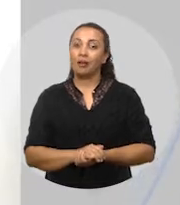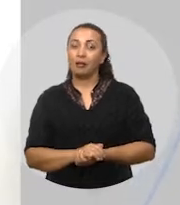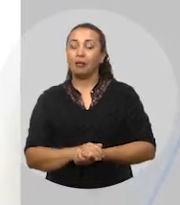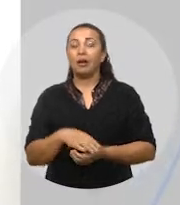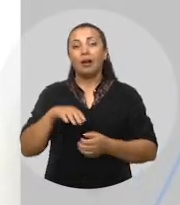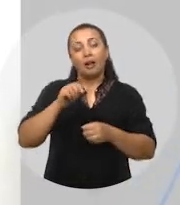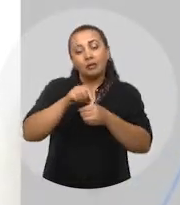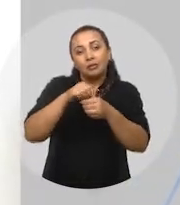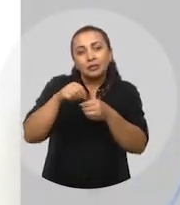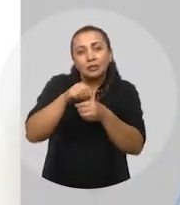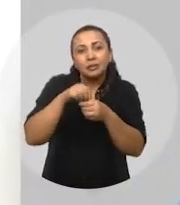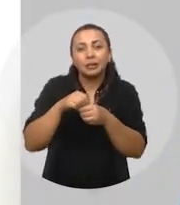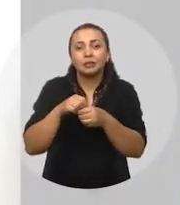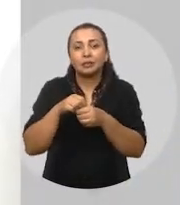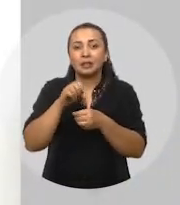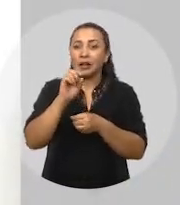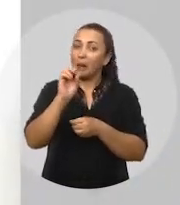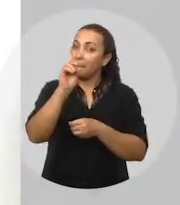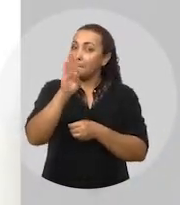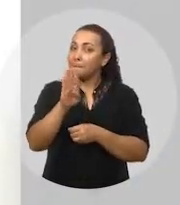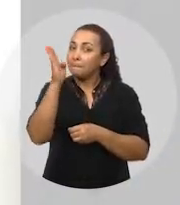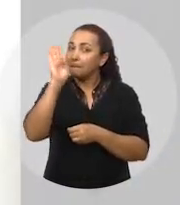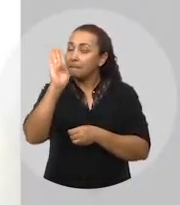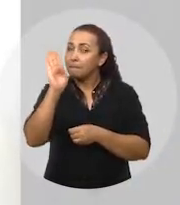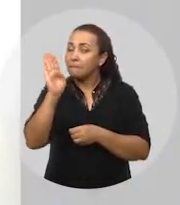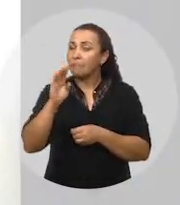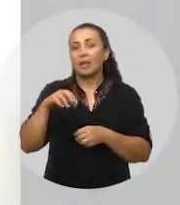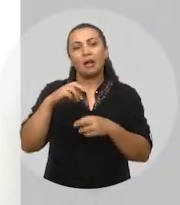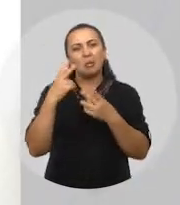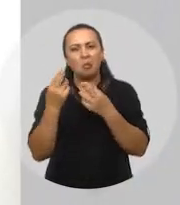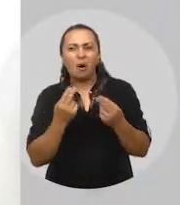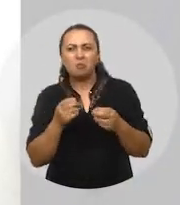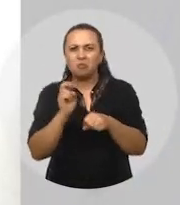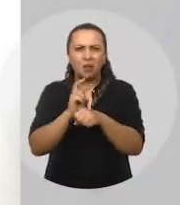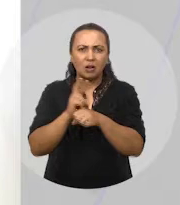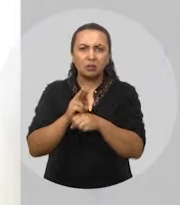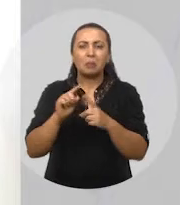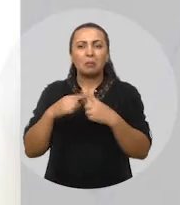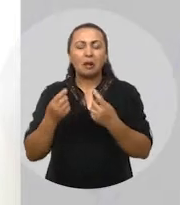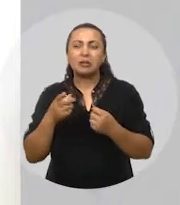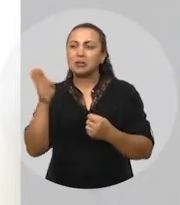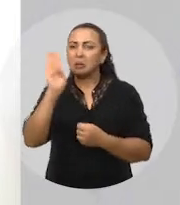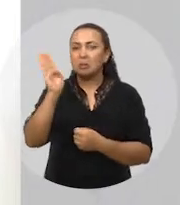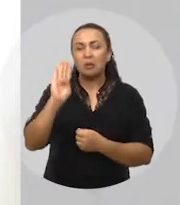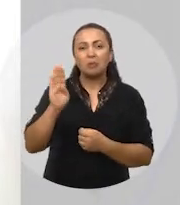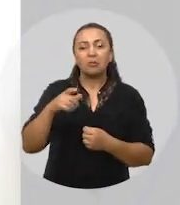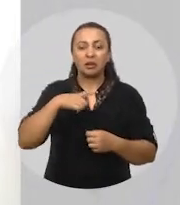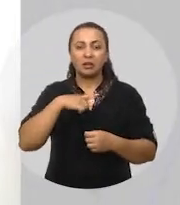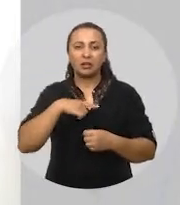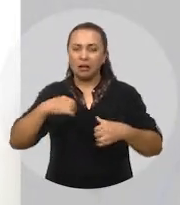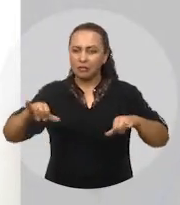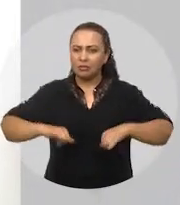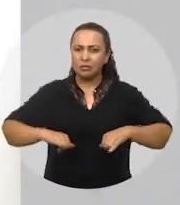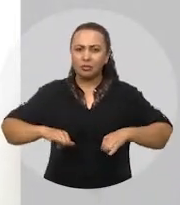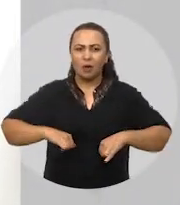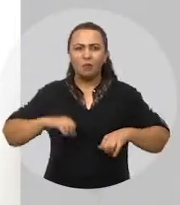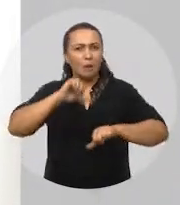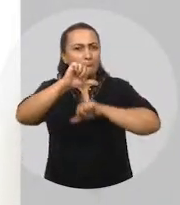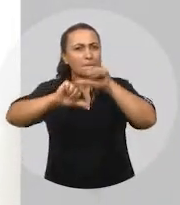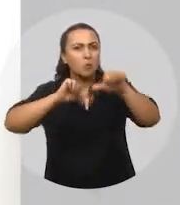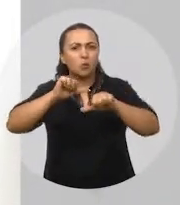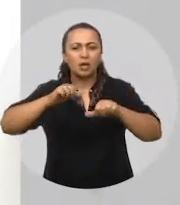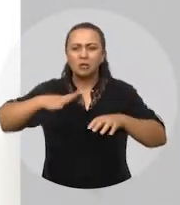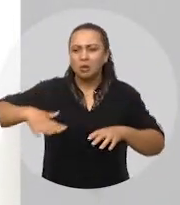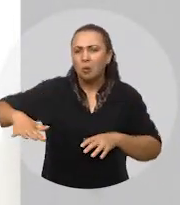biológicas, digamos assim, não são organismos propriamente ditos, mas são entidades biológicas que eles têm eles sofrem a influência do ambiente,